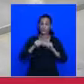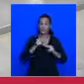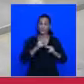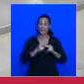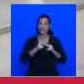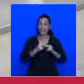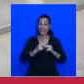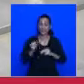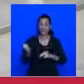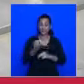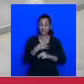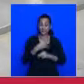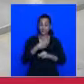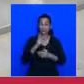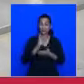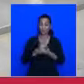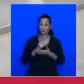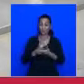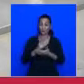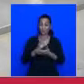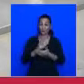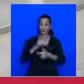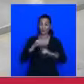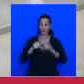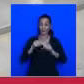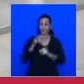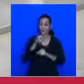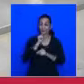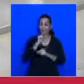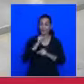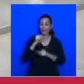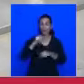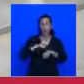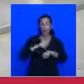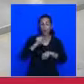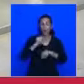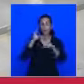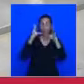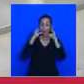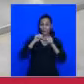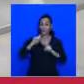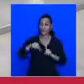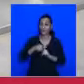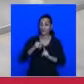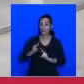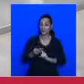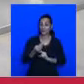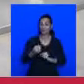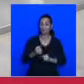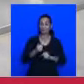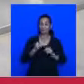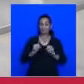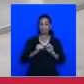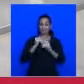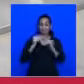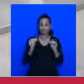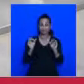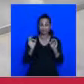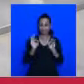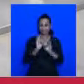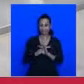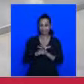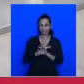com sorteio todo sábado, às 8 da noite. Aposte e boa sorte. Muito bem, procedimento